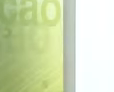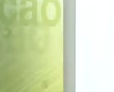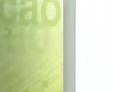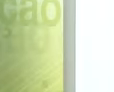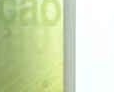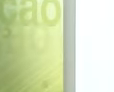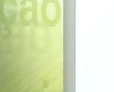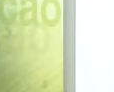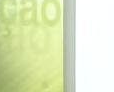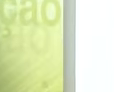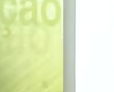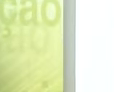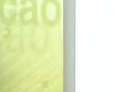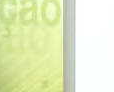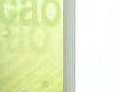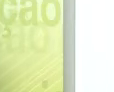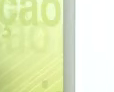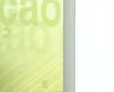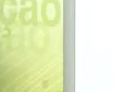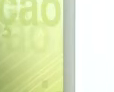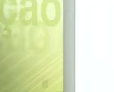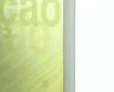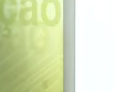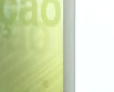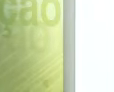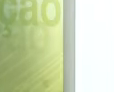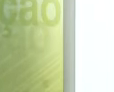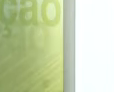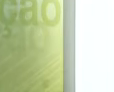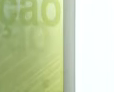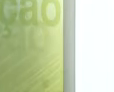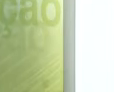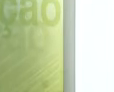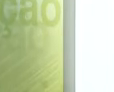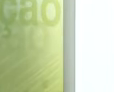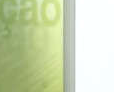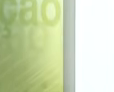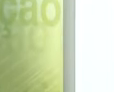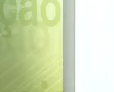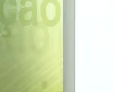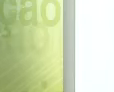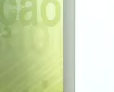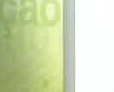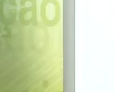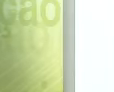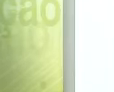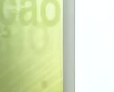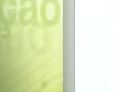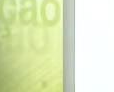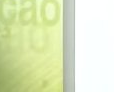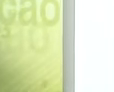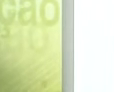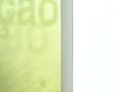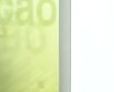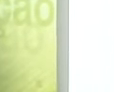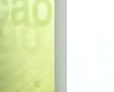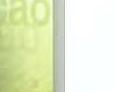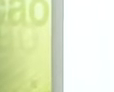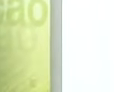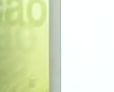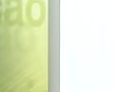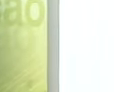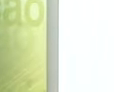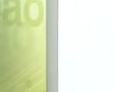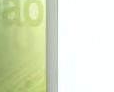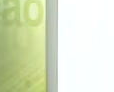text, submit e o tipo button, que foi o que nós mostramos durante a exibição